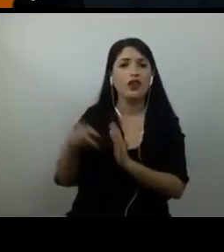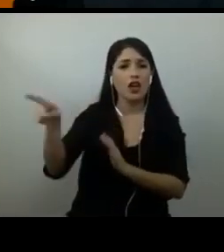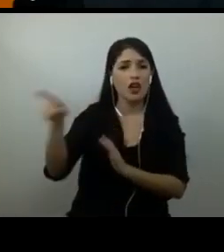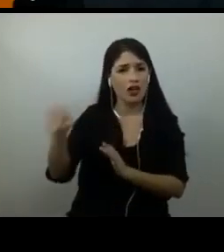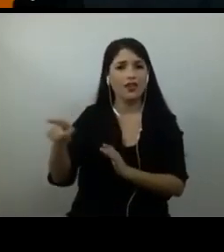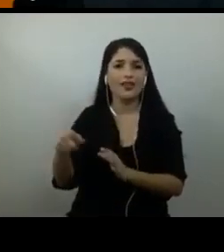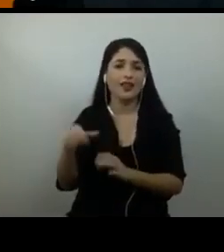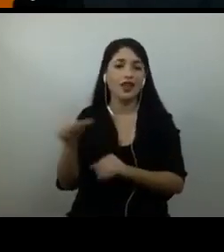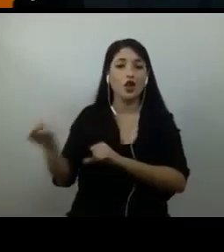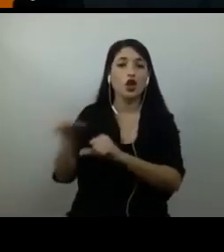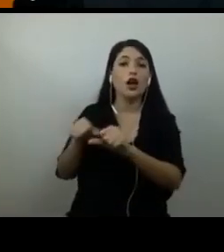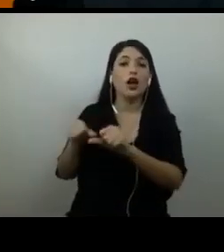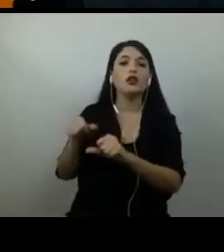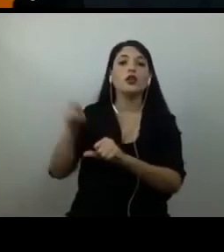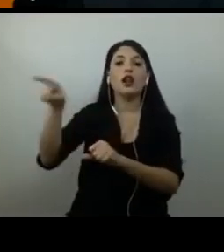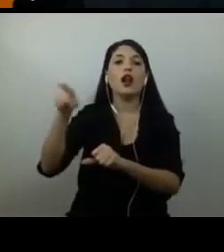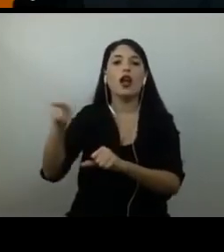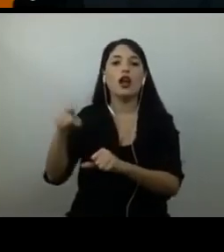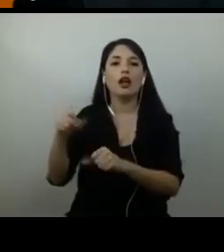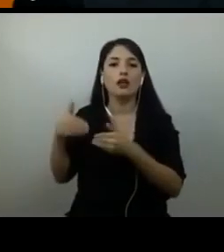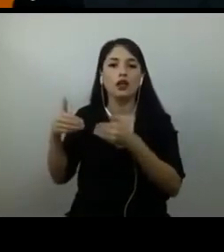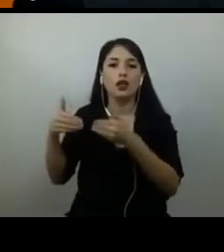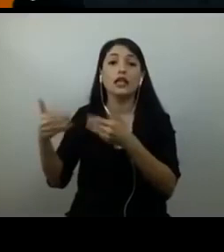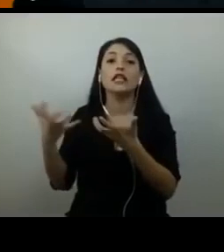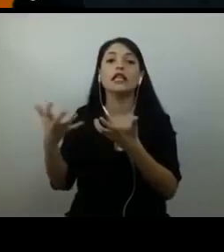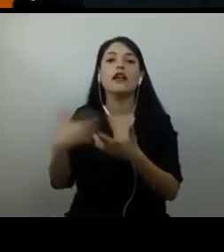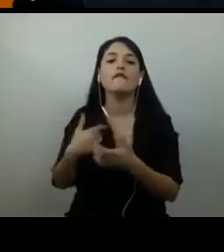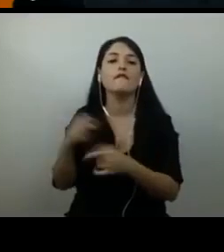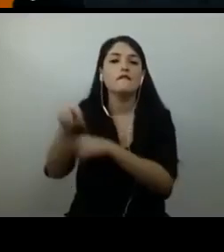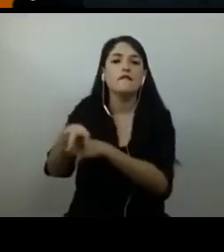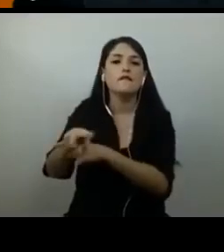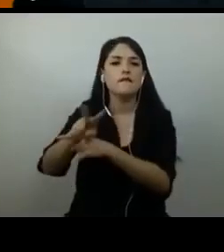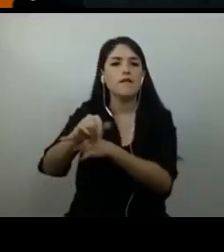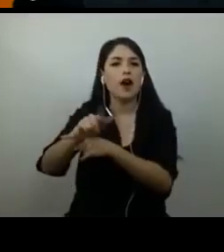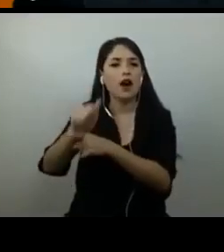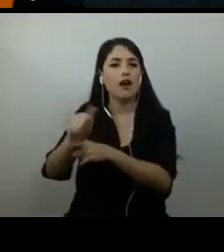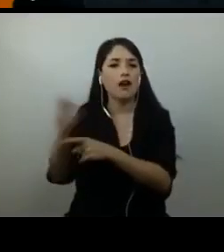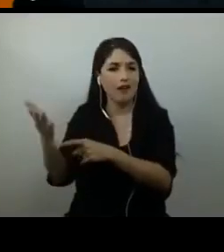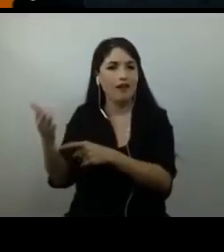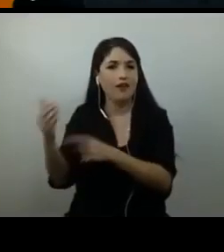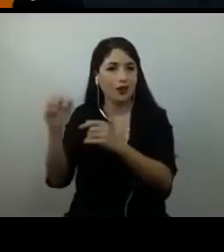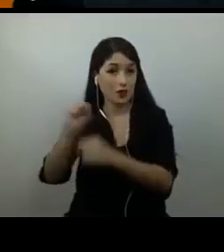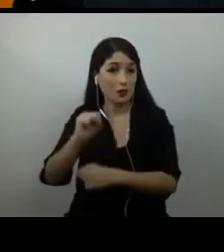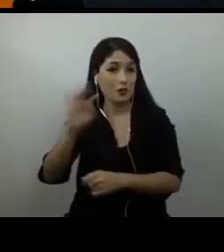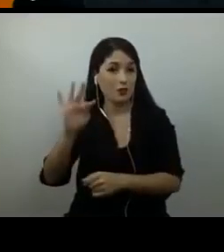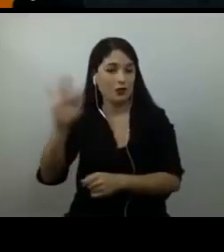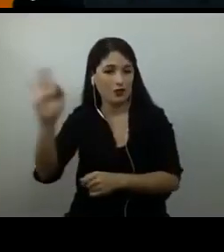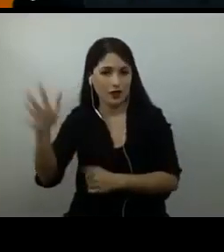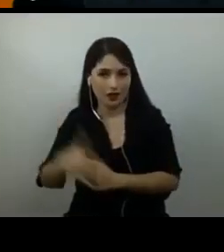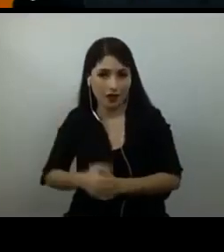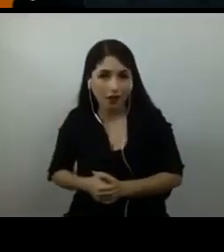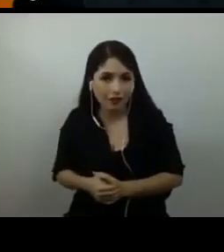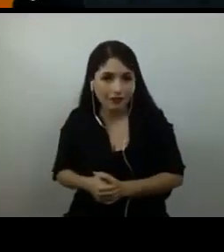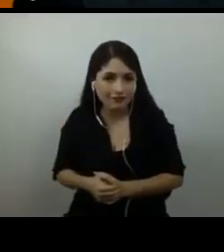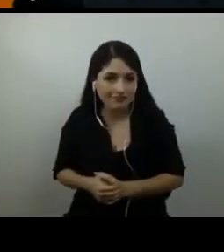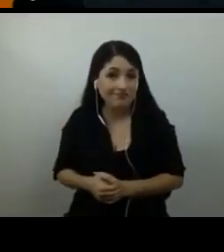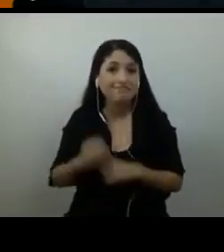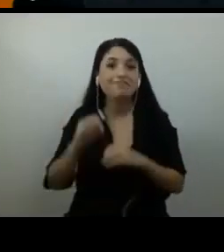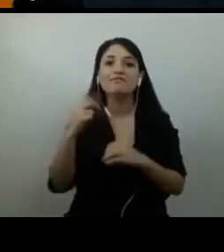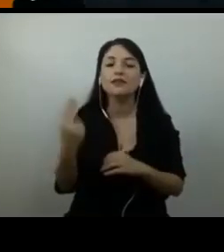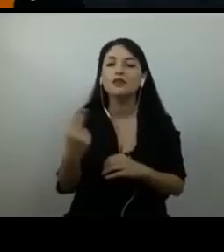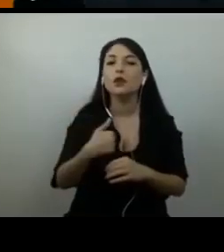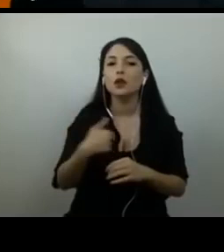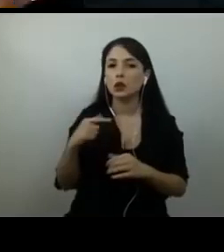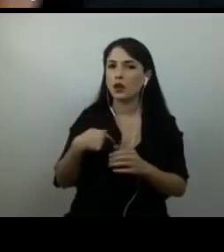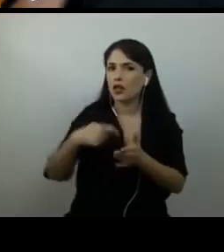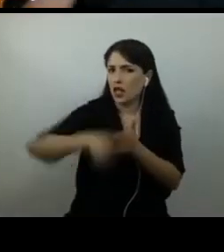né, o serviço que entregou por uma vaga no Supremo, por uma pensão que está mal explicada. Inclusive, eu e o Bruno assinamos uma petição e o levamos aí ao Supremo,